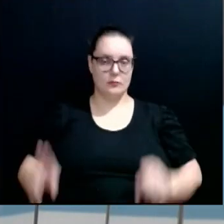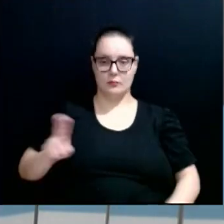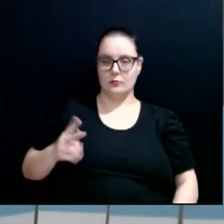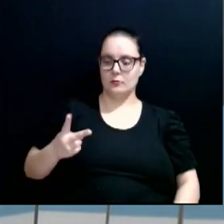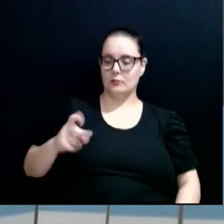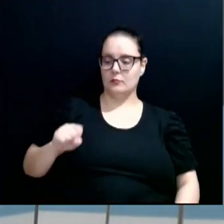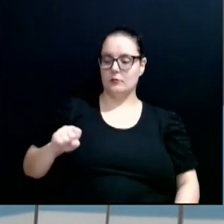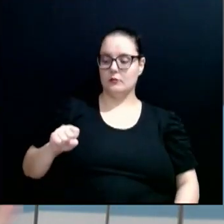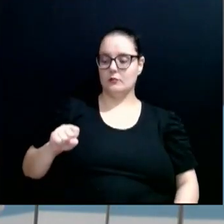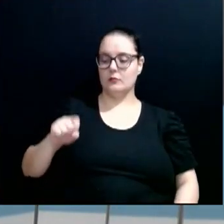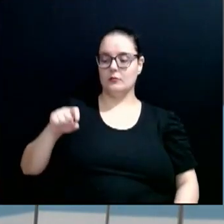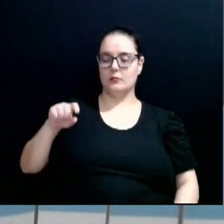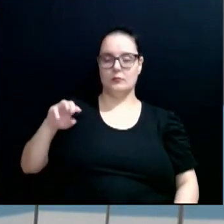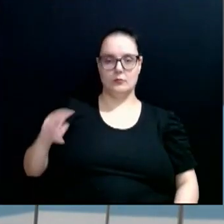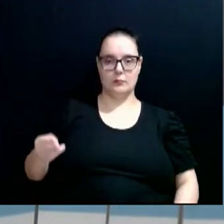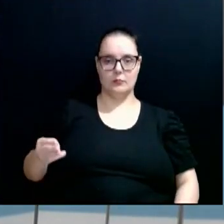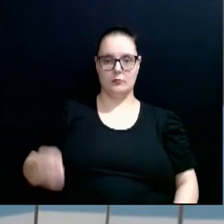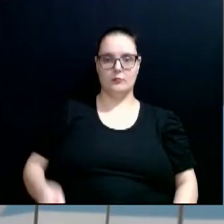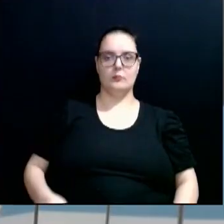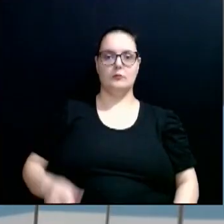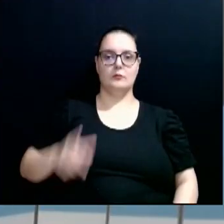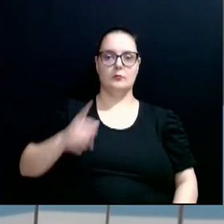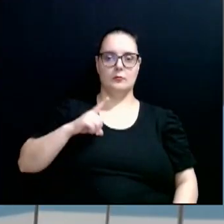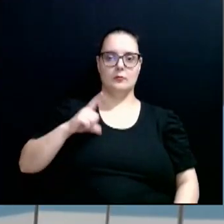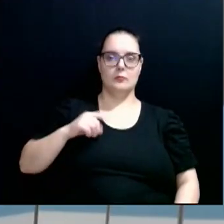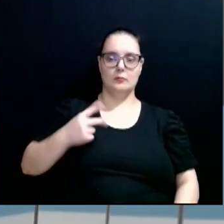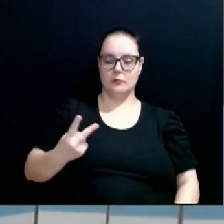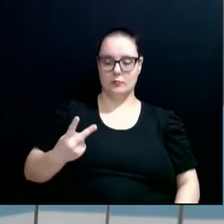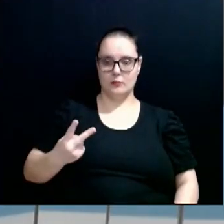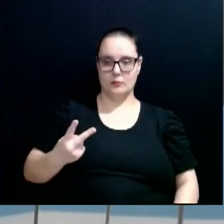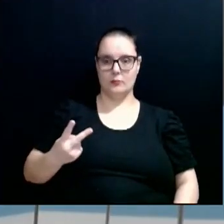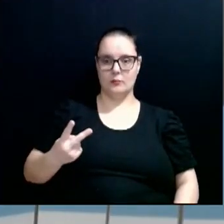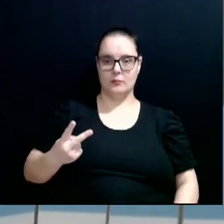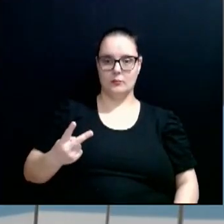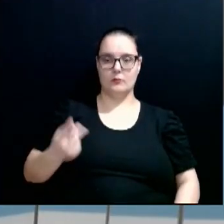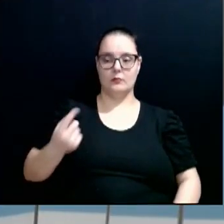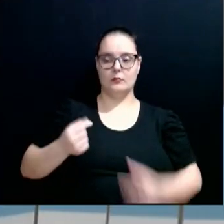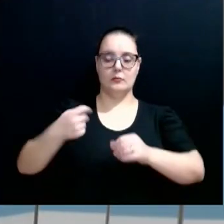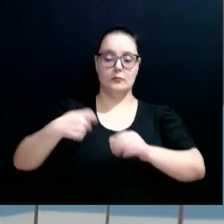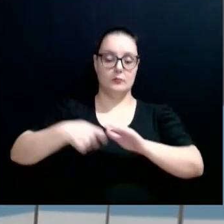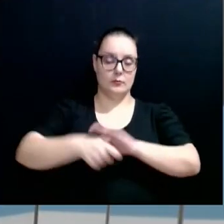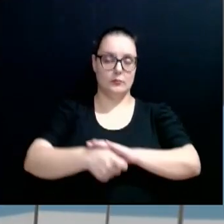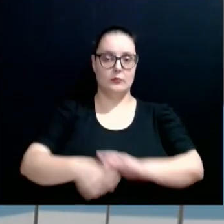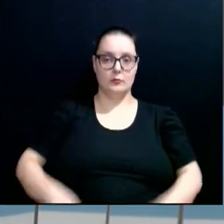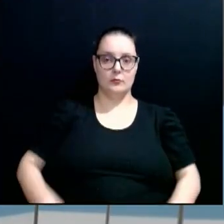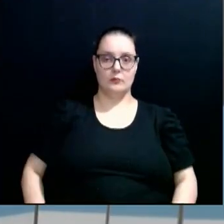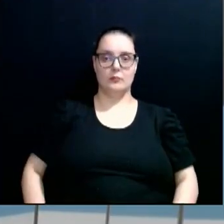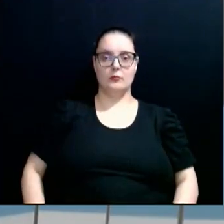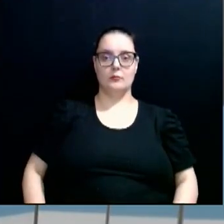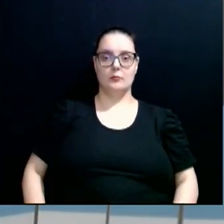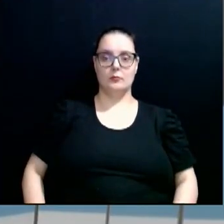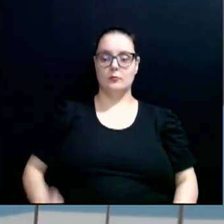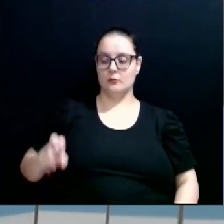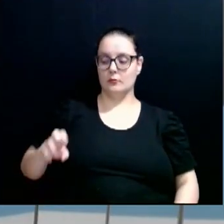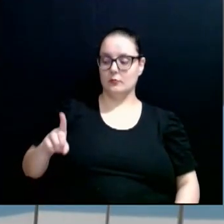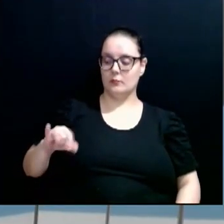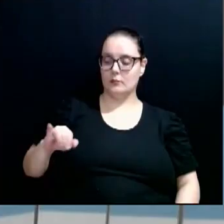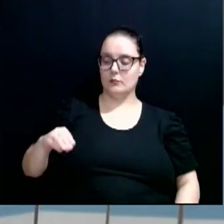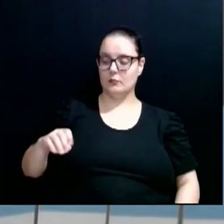2. Beleza, o dinheiro está aplicado. Esse rendimento é do sistema.